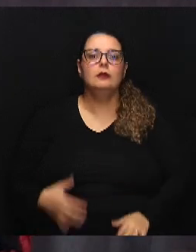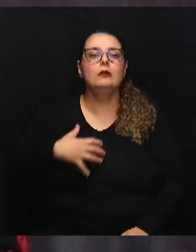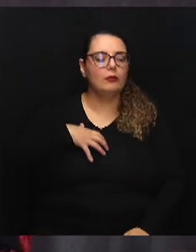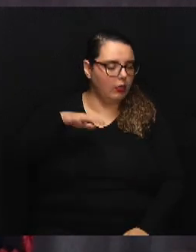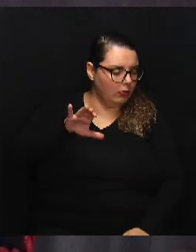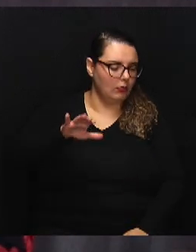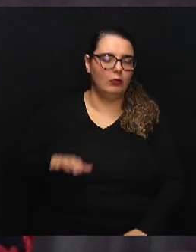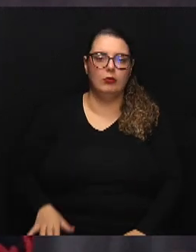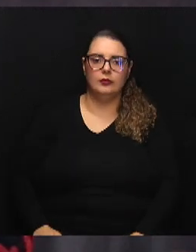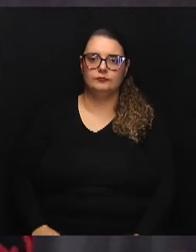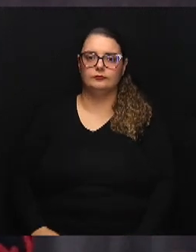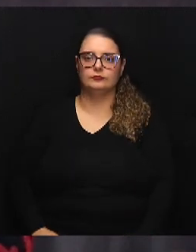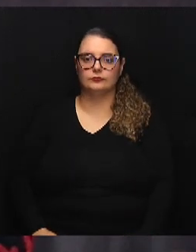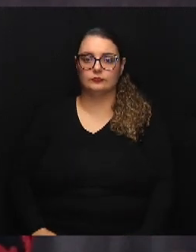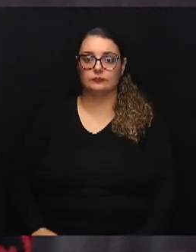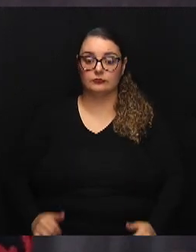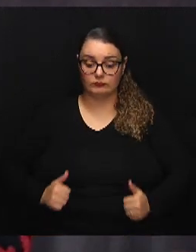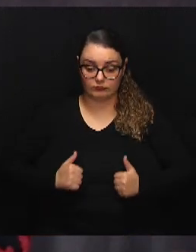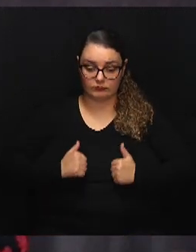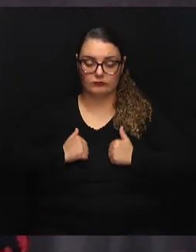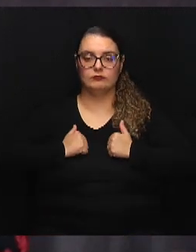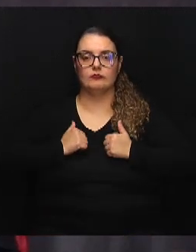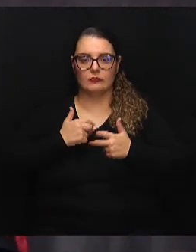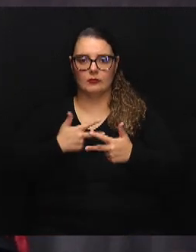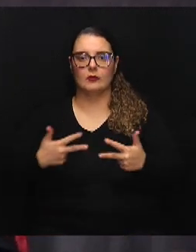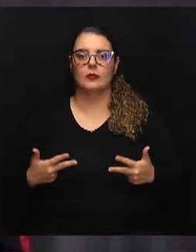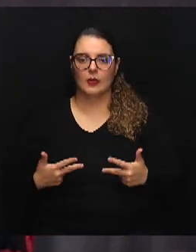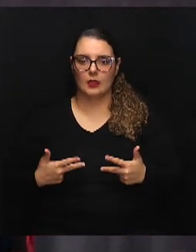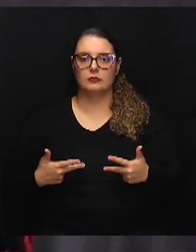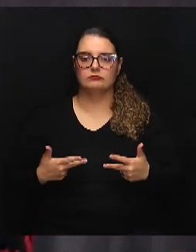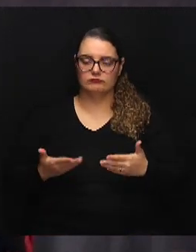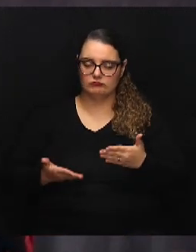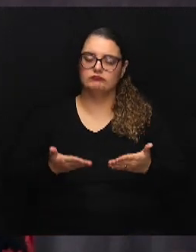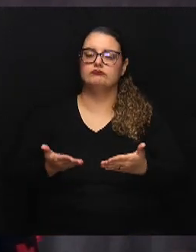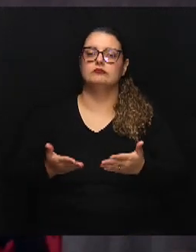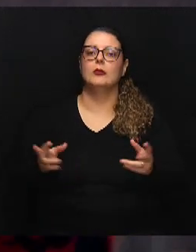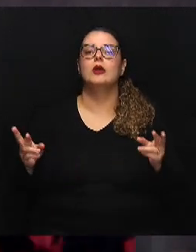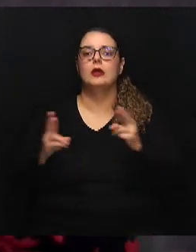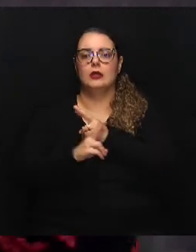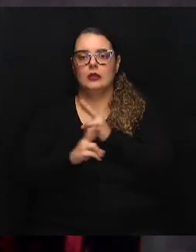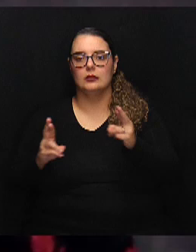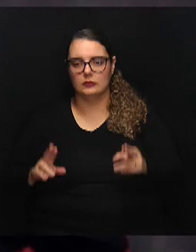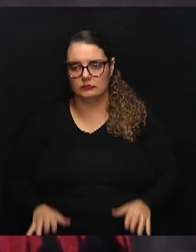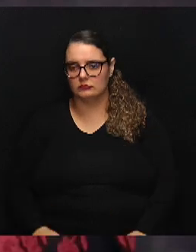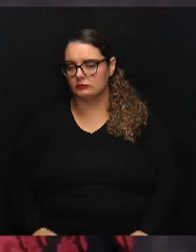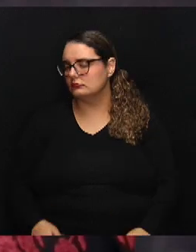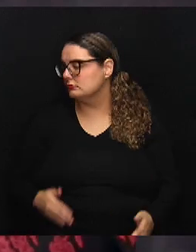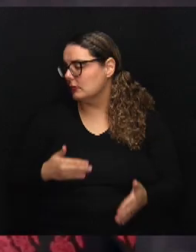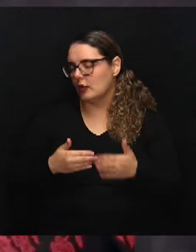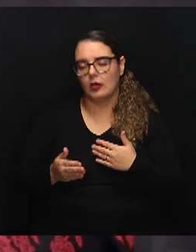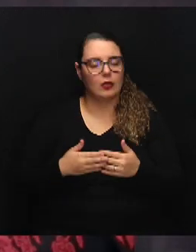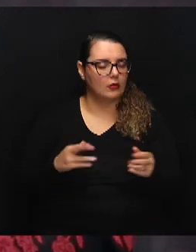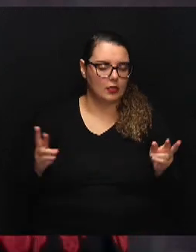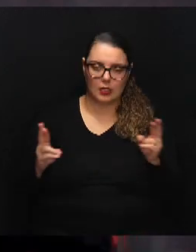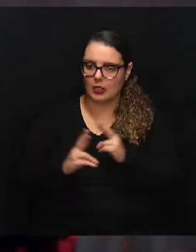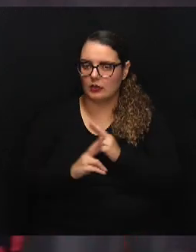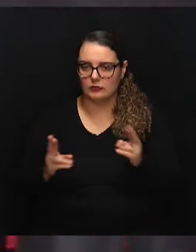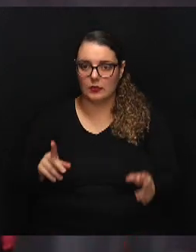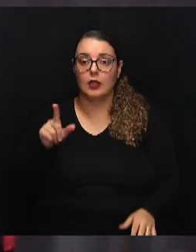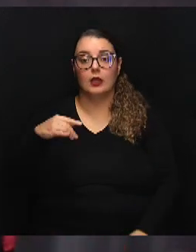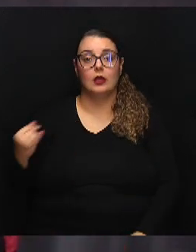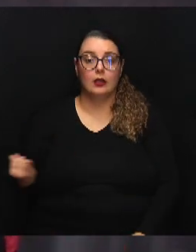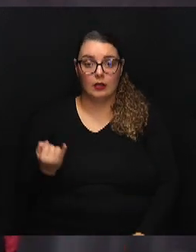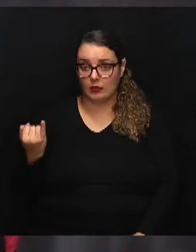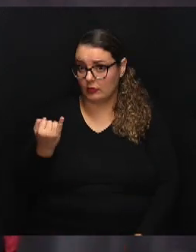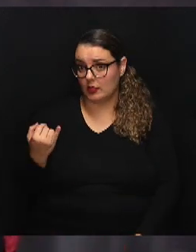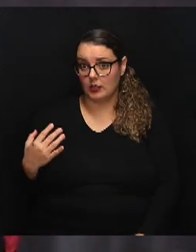lugar. Então, a autoestima da mulher é uma das coisas que eu mais prezo e acho que no relacionamento, seja ele qual for, então é importante que você